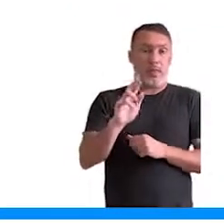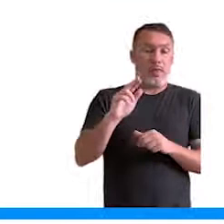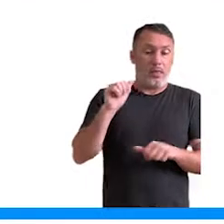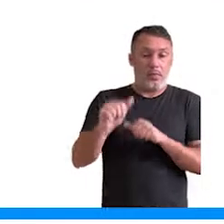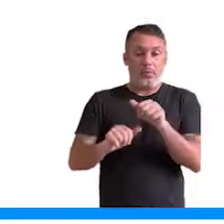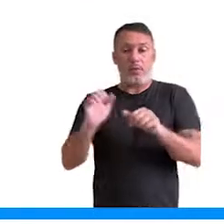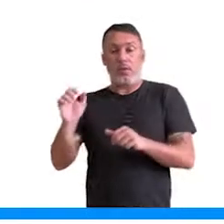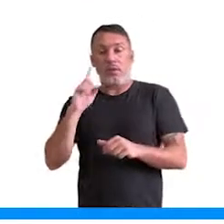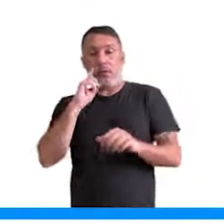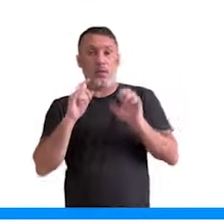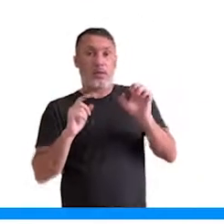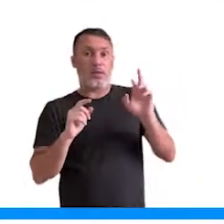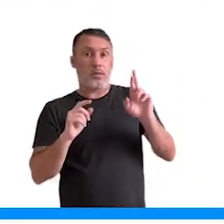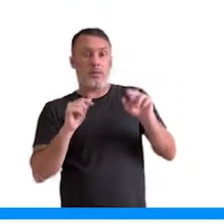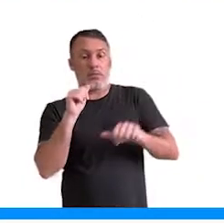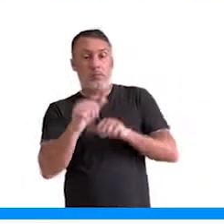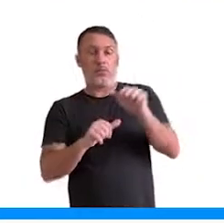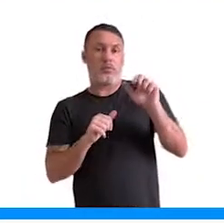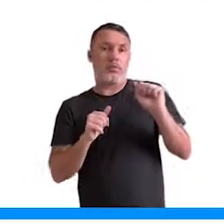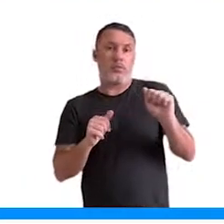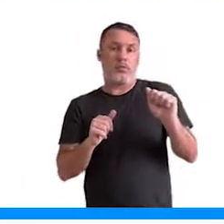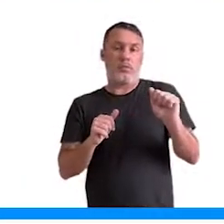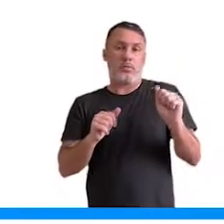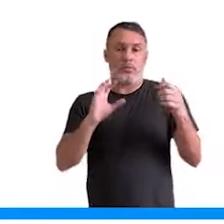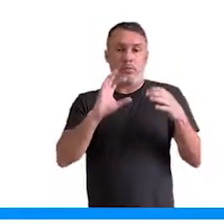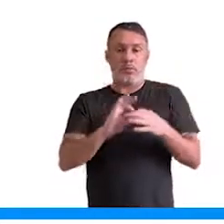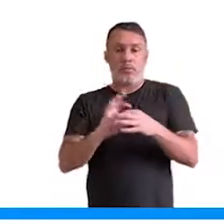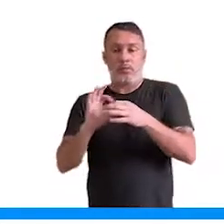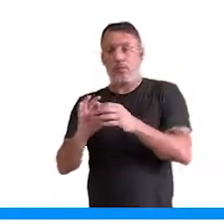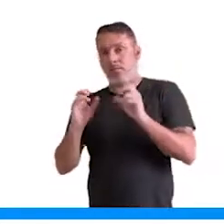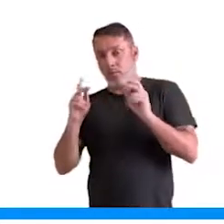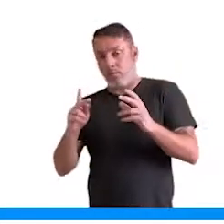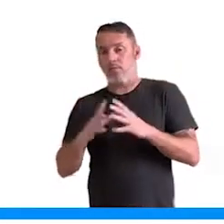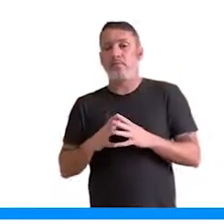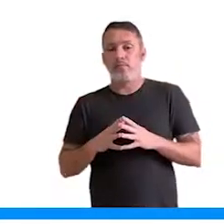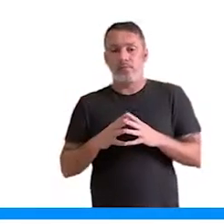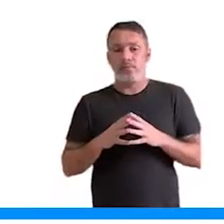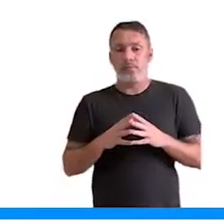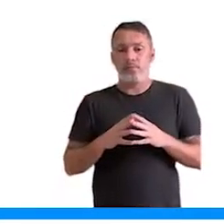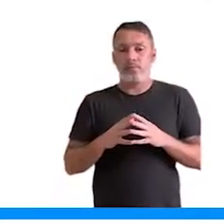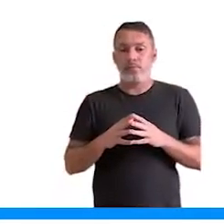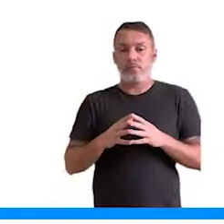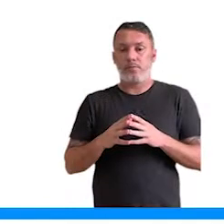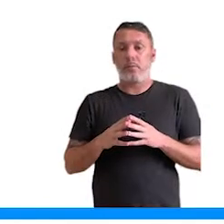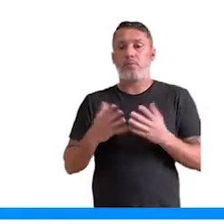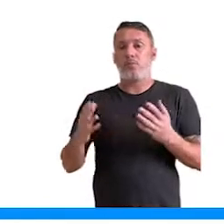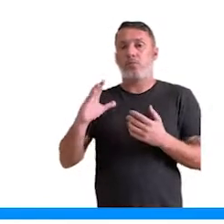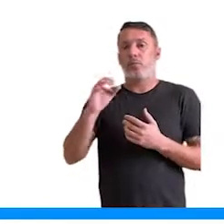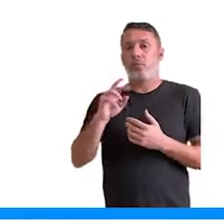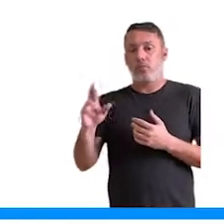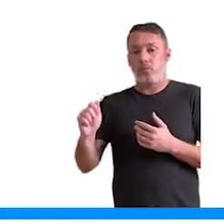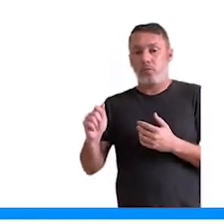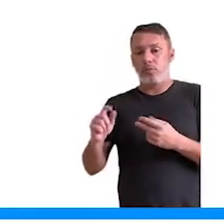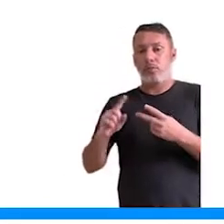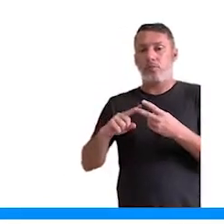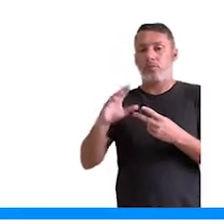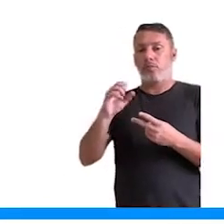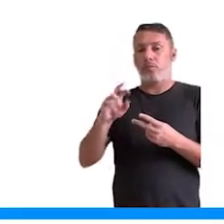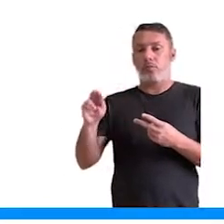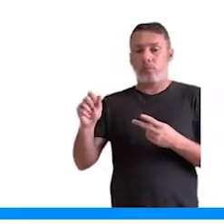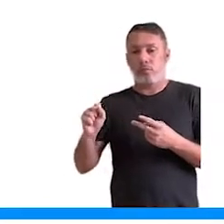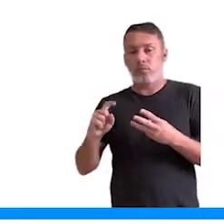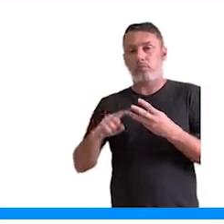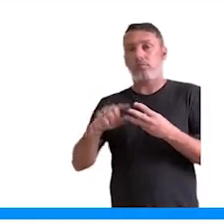conjugação. Aqui, que termina em ER, vai para A na conjugação. Bem, então aqui fica. Que eu corra, que